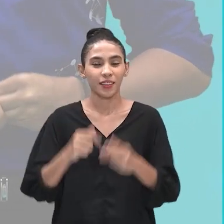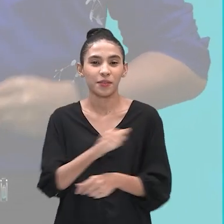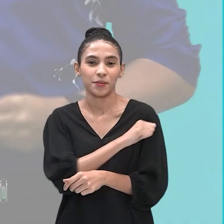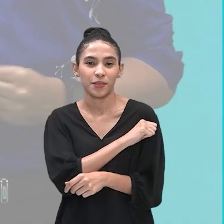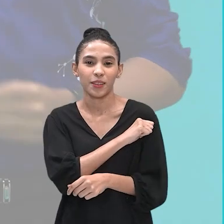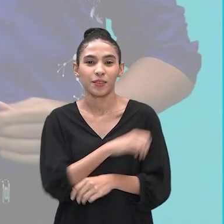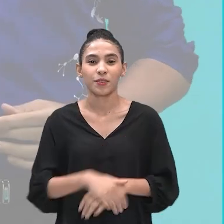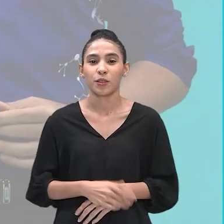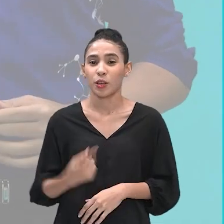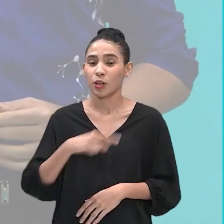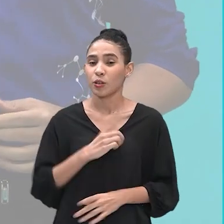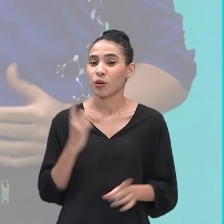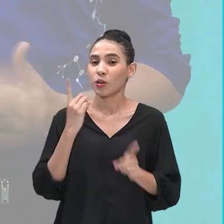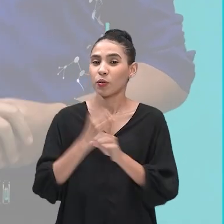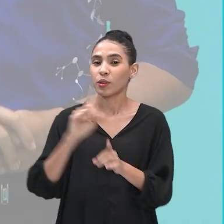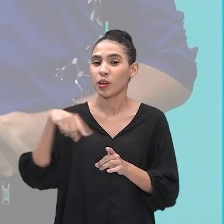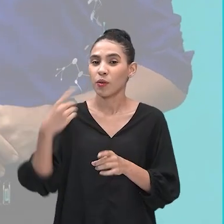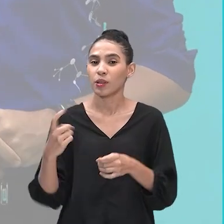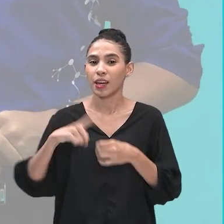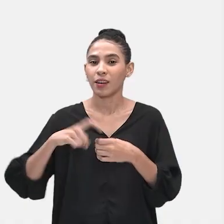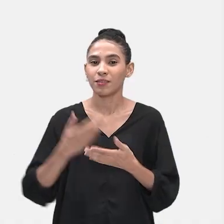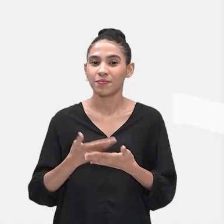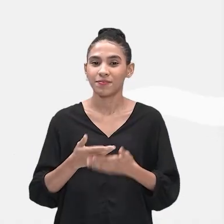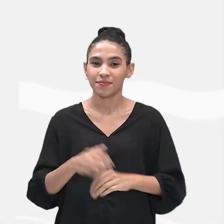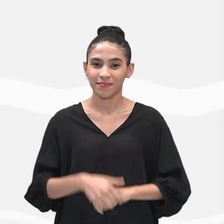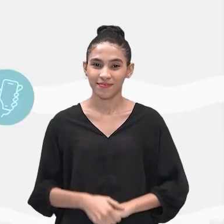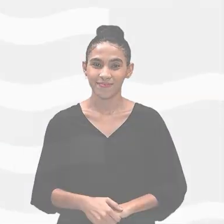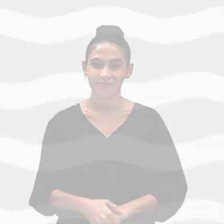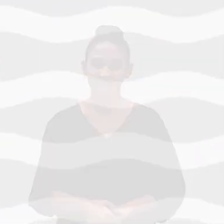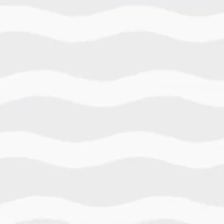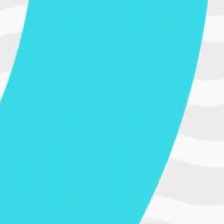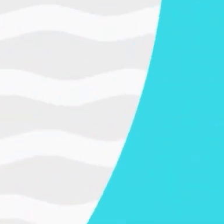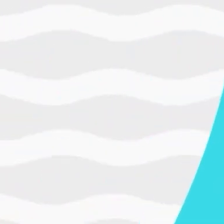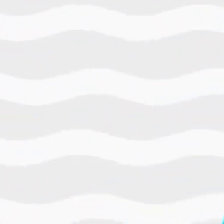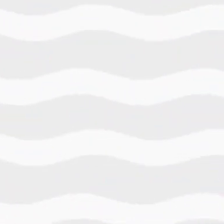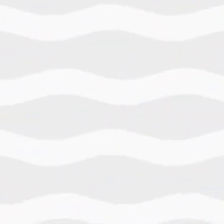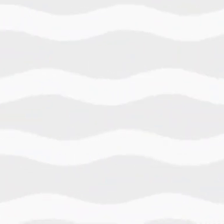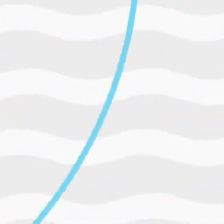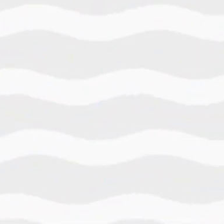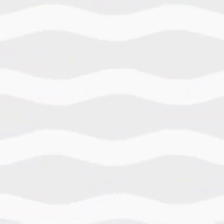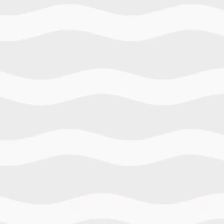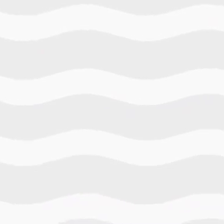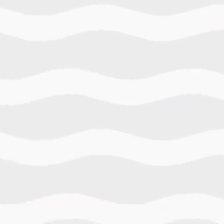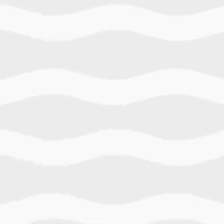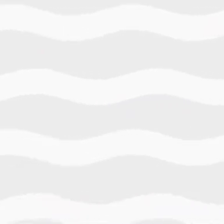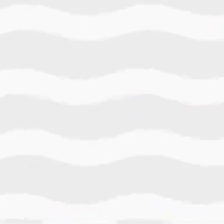volta na próxima aula. Tchau, tchau.